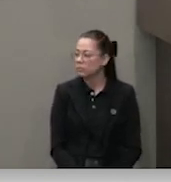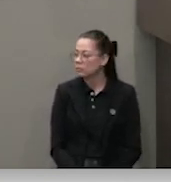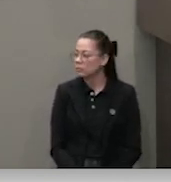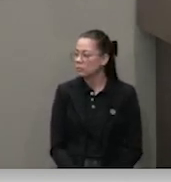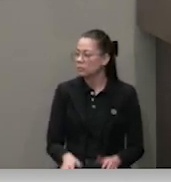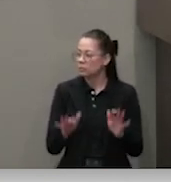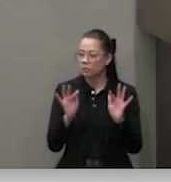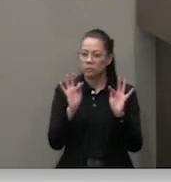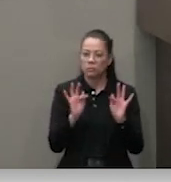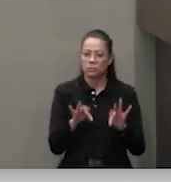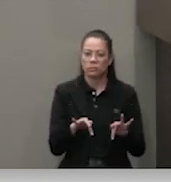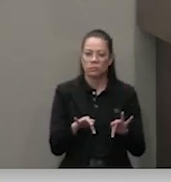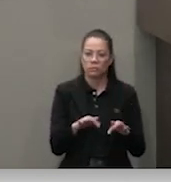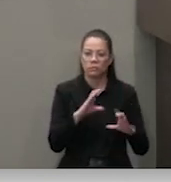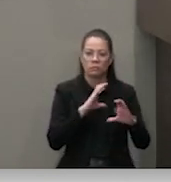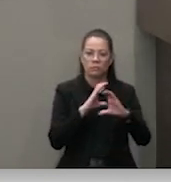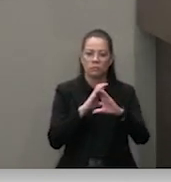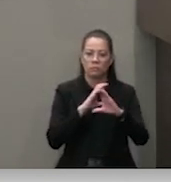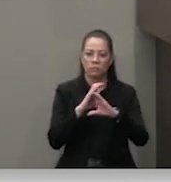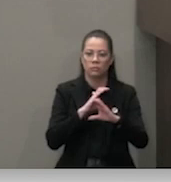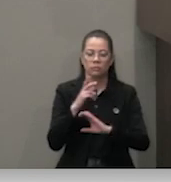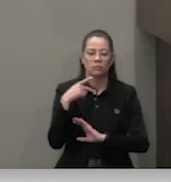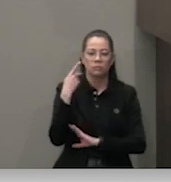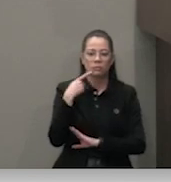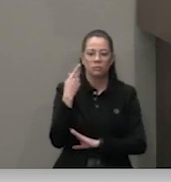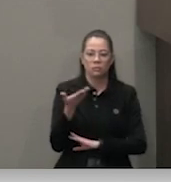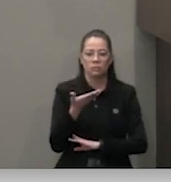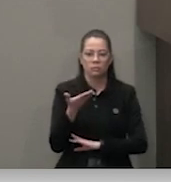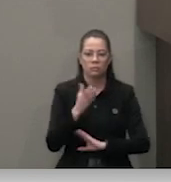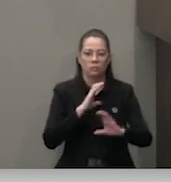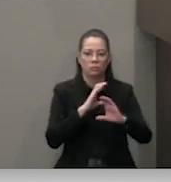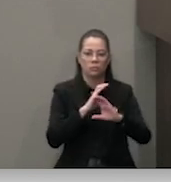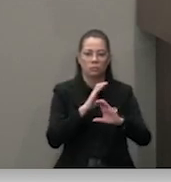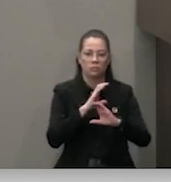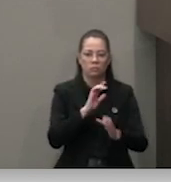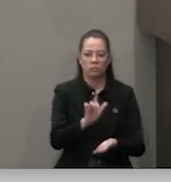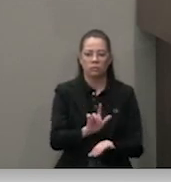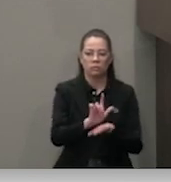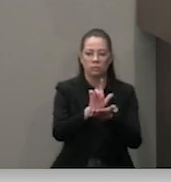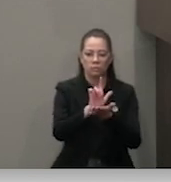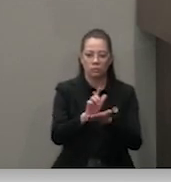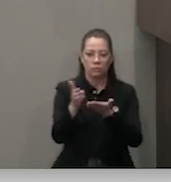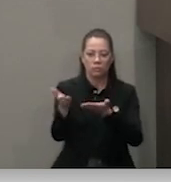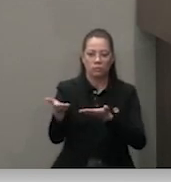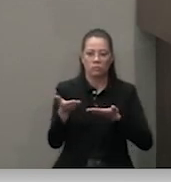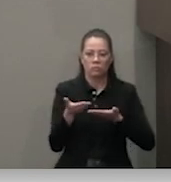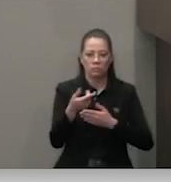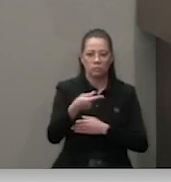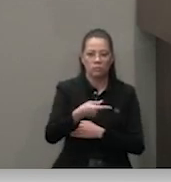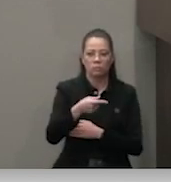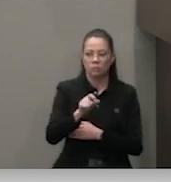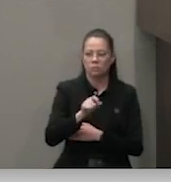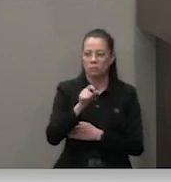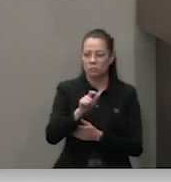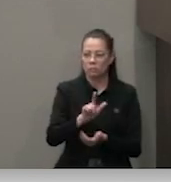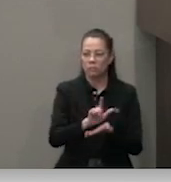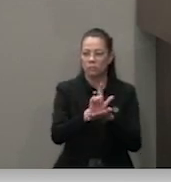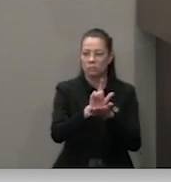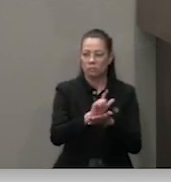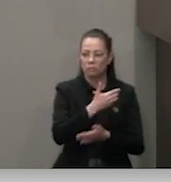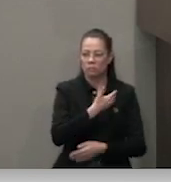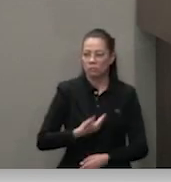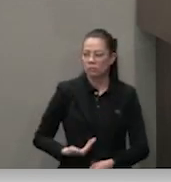nação adas as comunicações de vereadores passamos à comunicação de lider convidando primeiramente a liderança